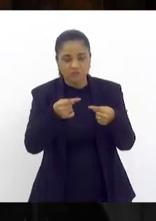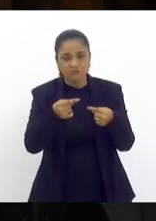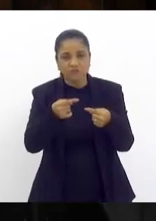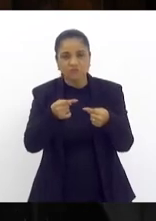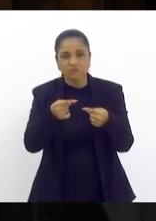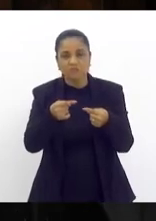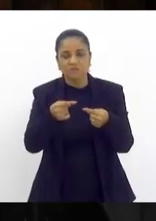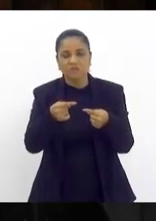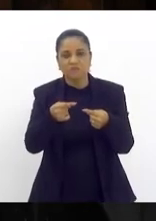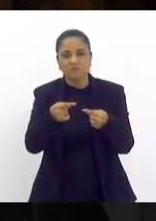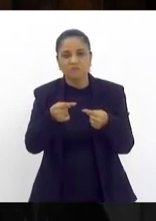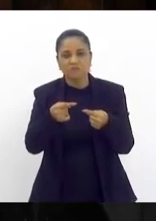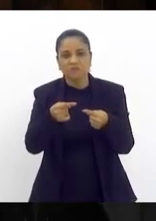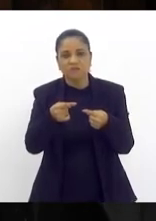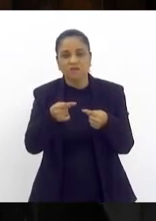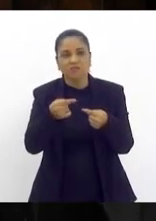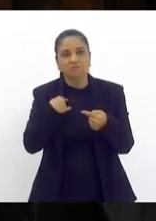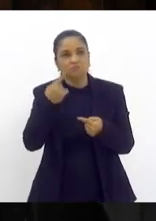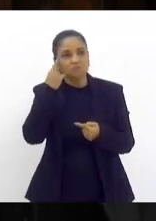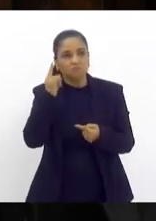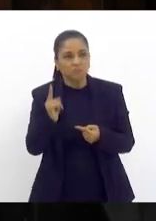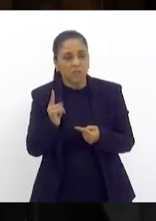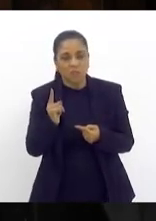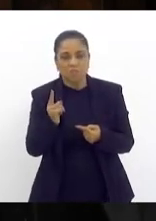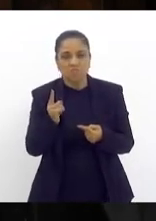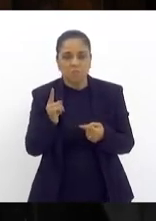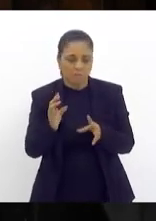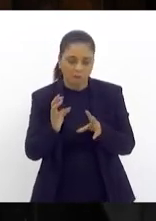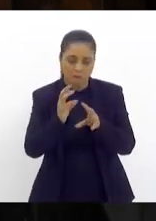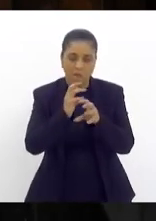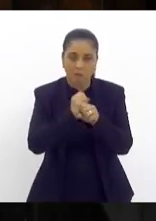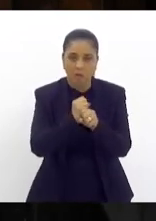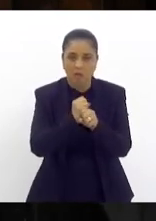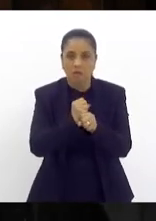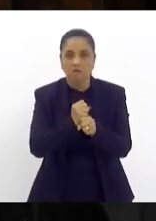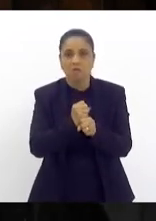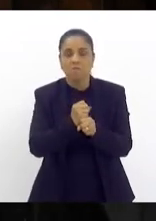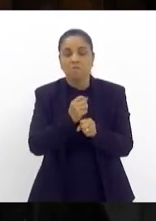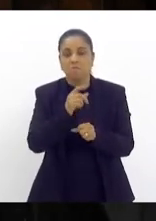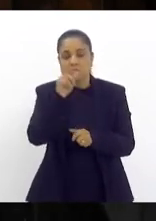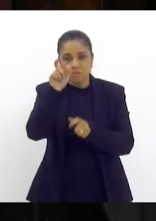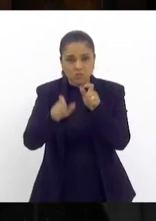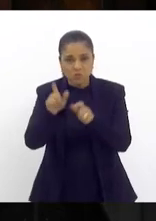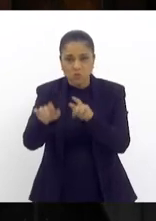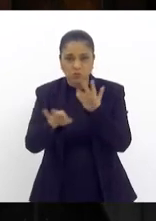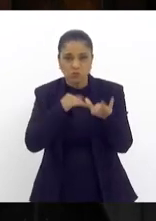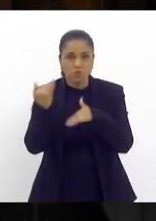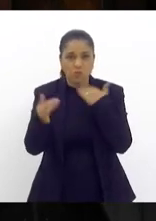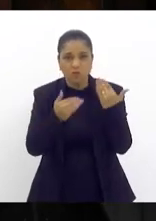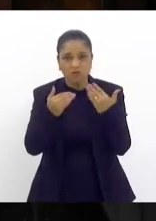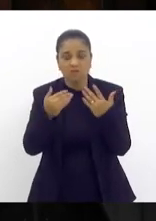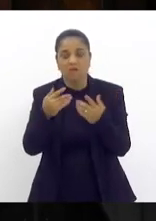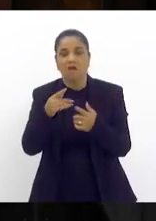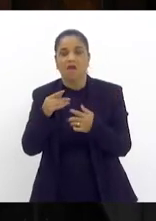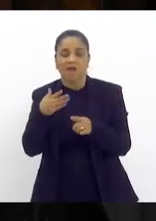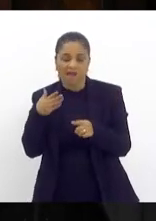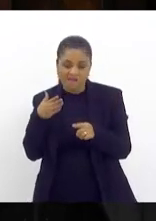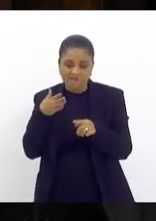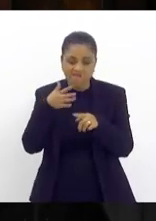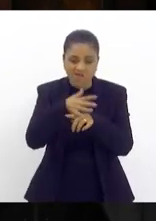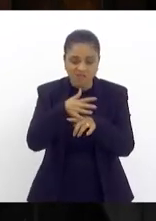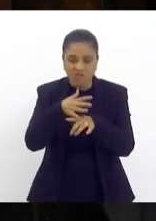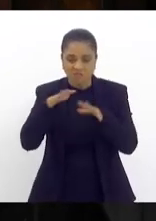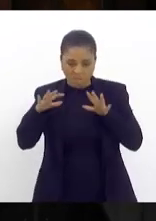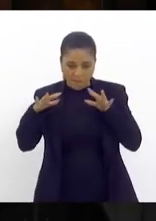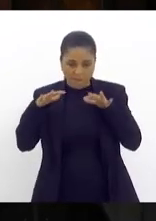e aí a gente perde o número de vítimas, a invasão da Rússia à Ucrânia. Eu não